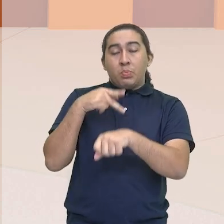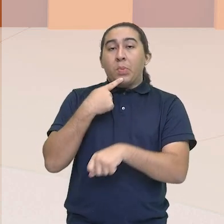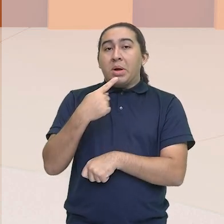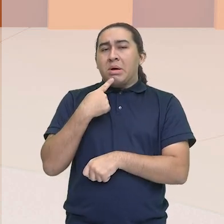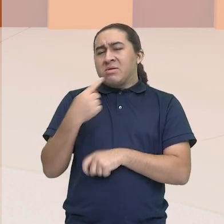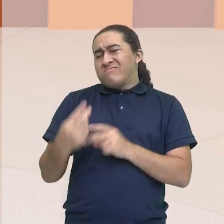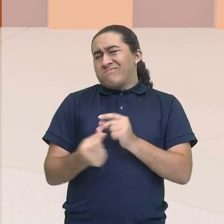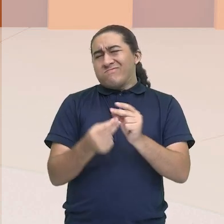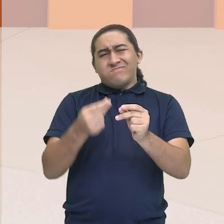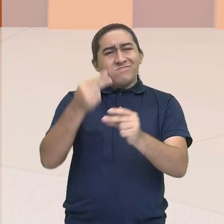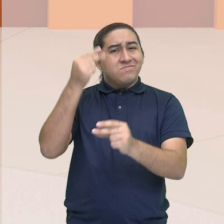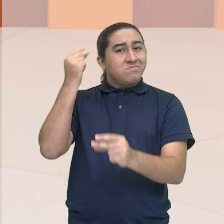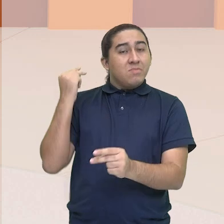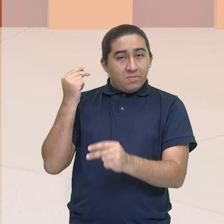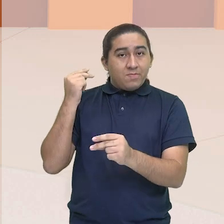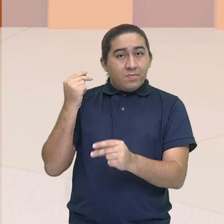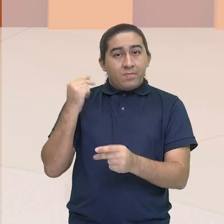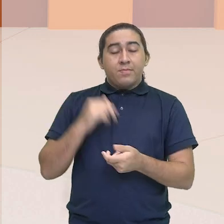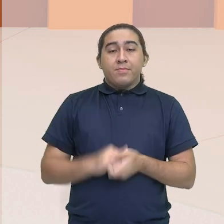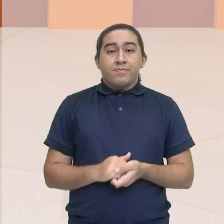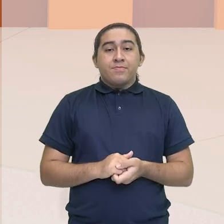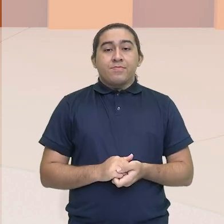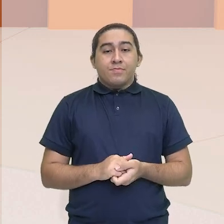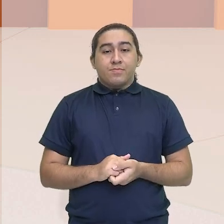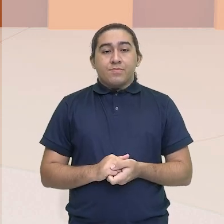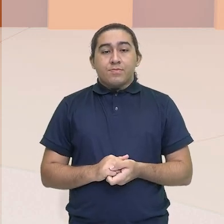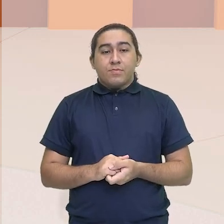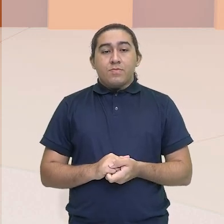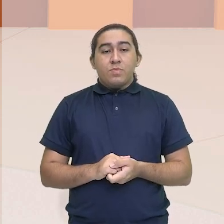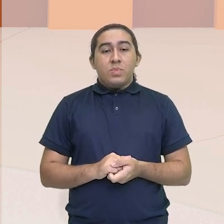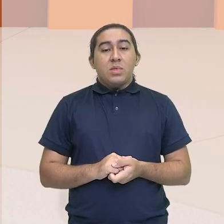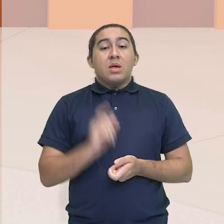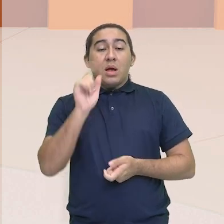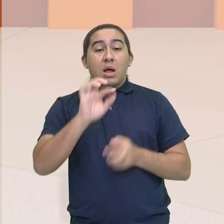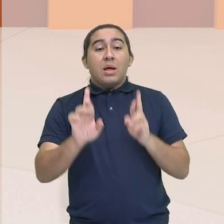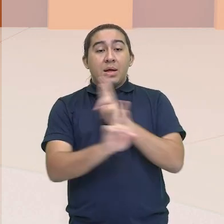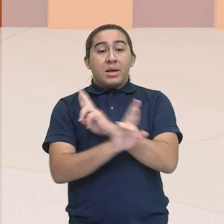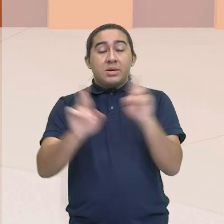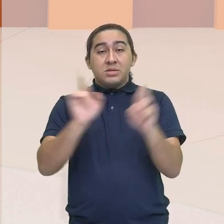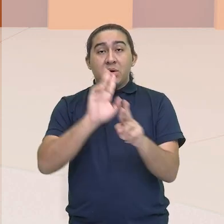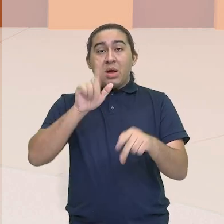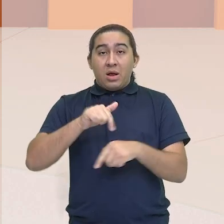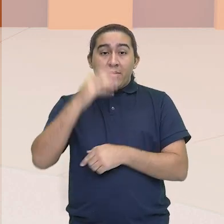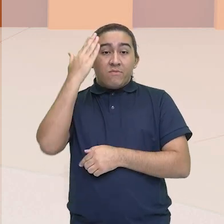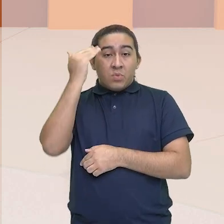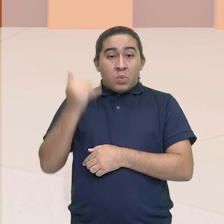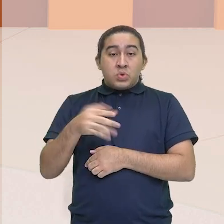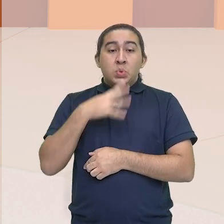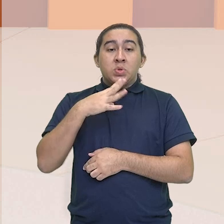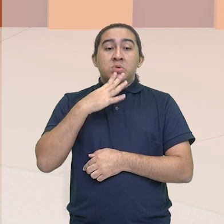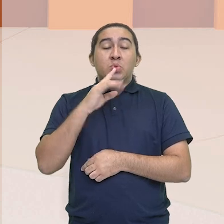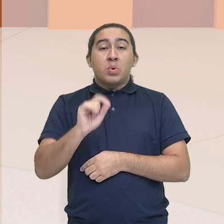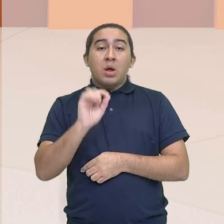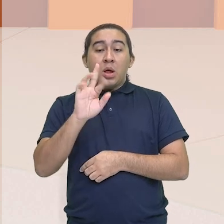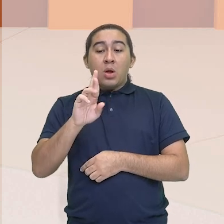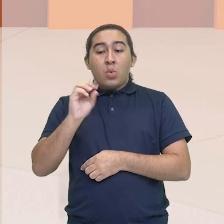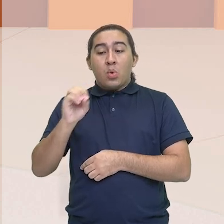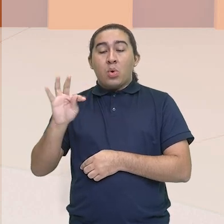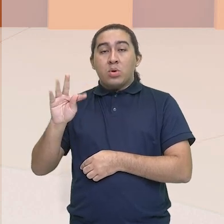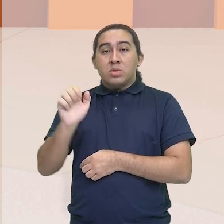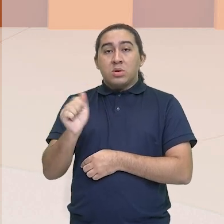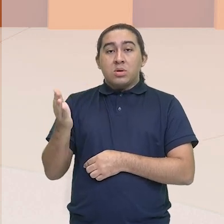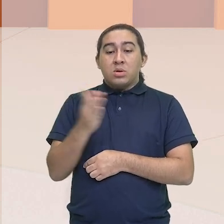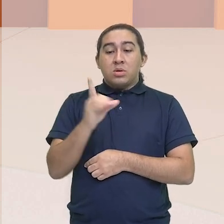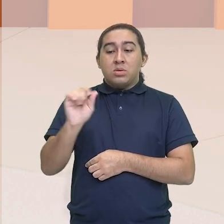é milenar. A própria, uma dessas relações internacionais que é muito conhecida, né, é a chamada Rota da